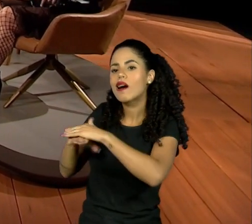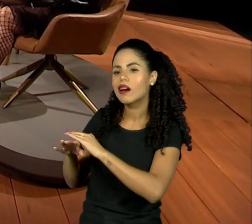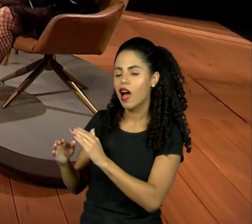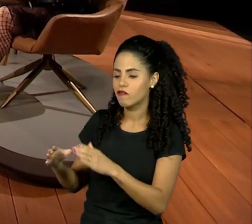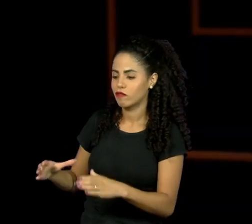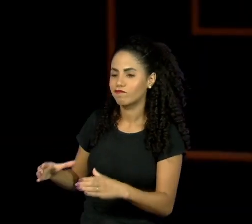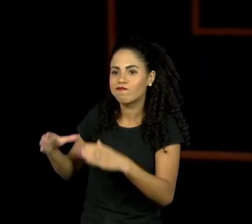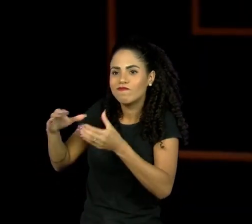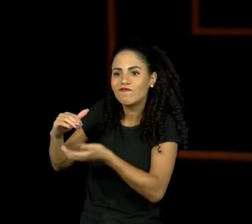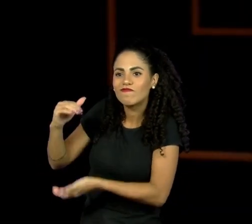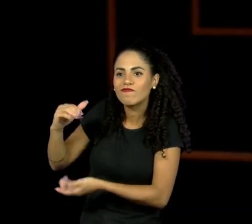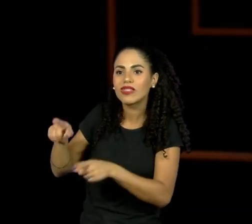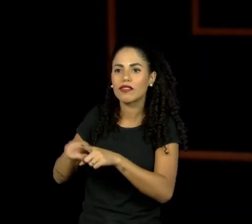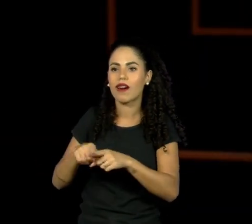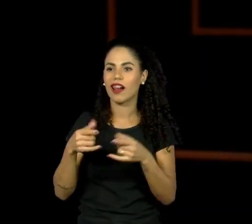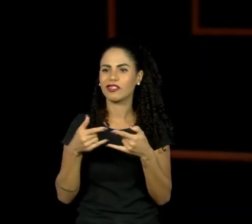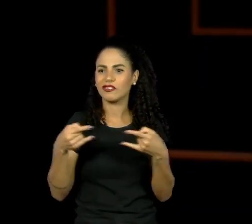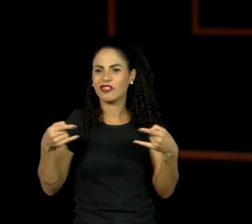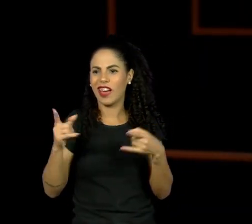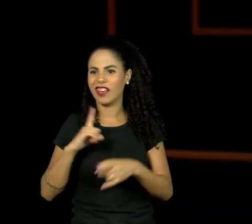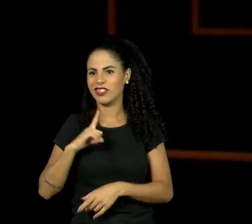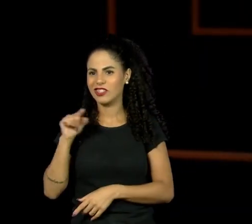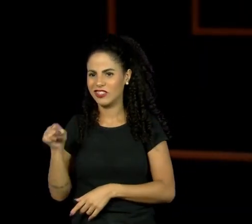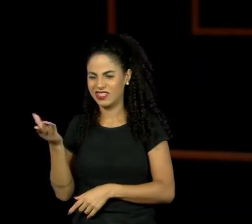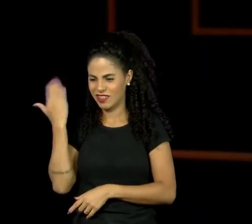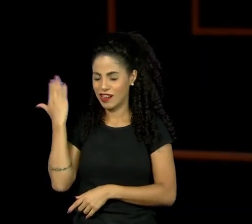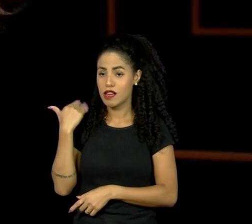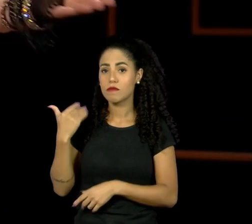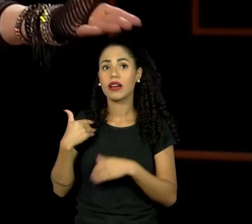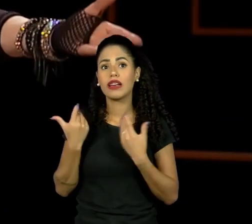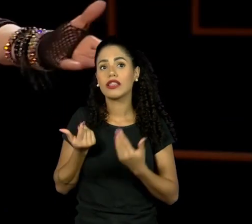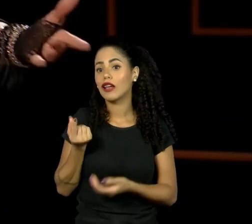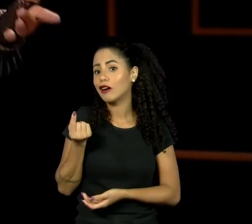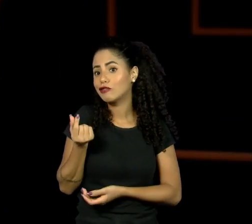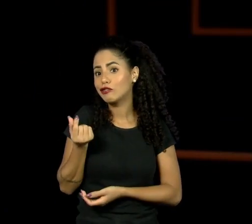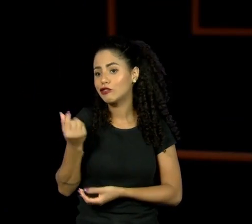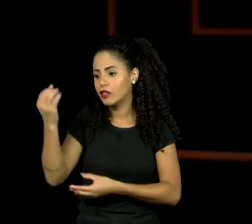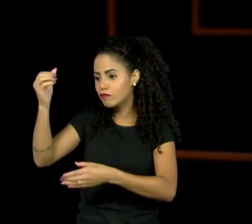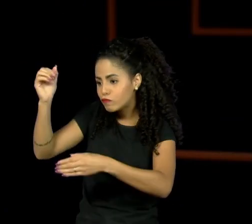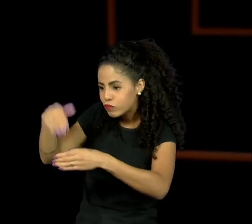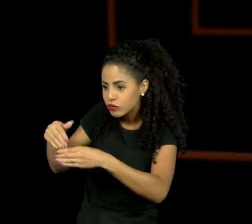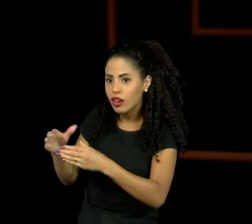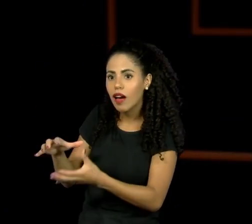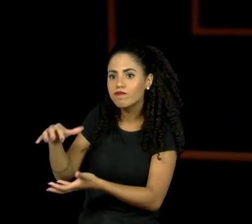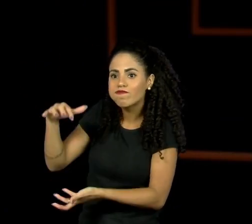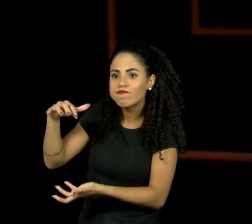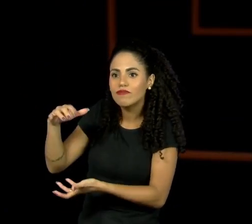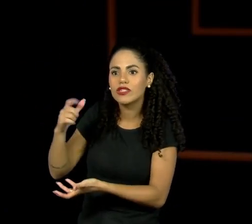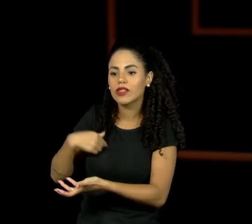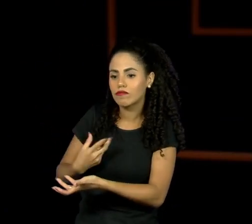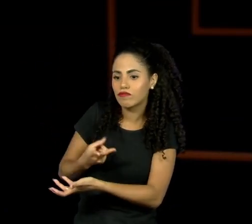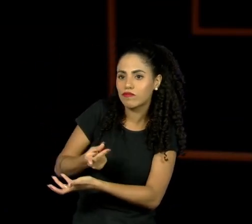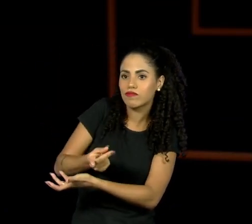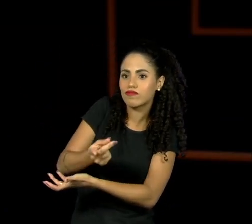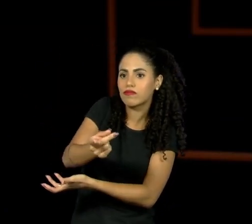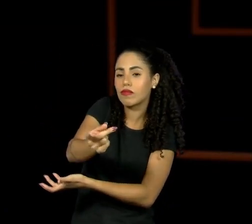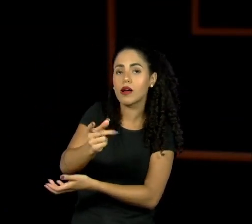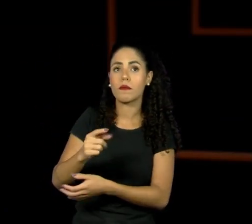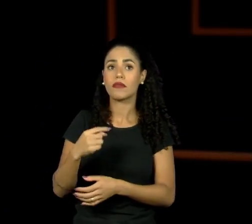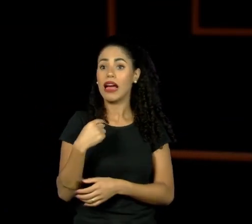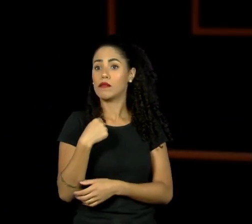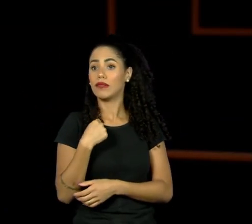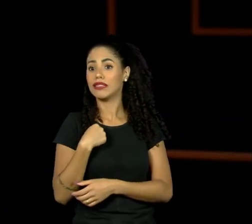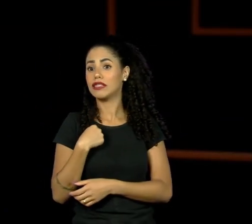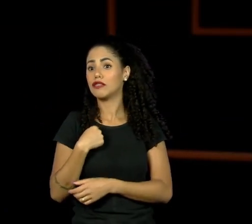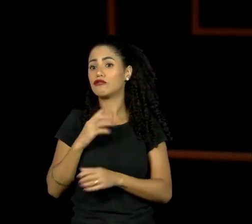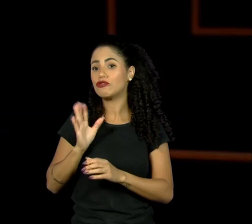cheque, tinha cheque, né, naquela época. E assim, então era o dinheiro do saco. E aquele dinheiro tinha que render até quando? Só que eu estava parindo,